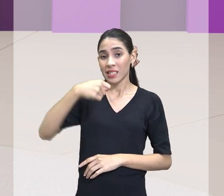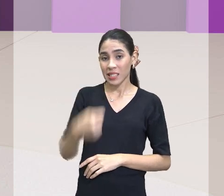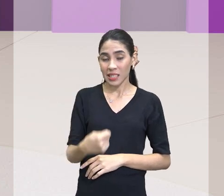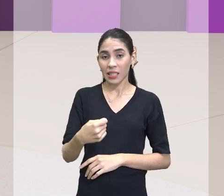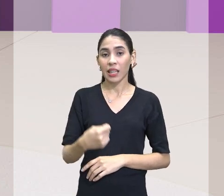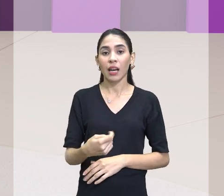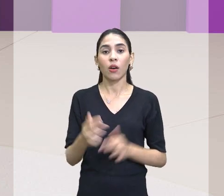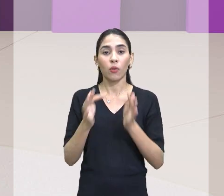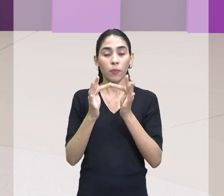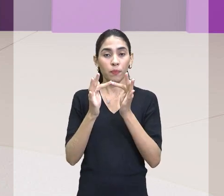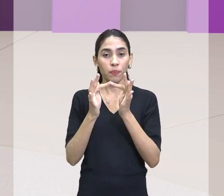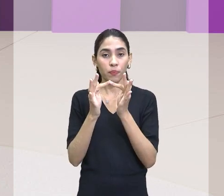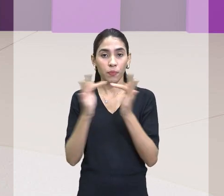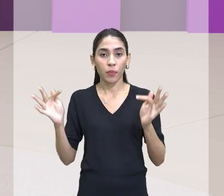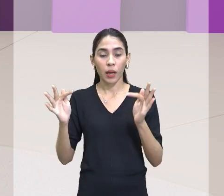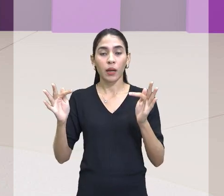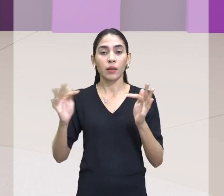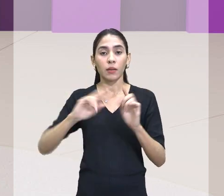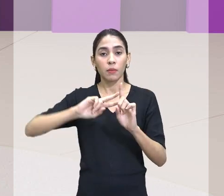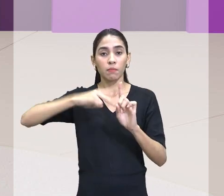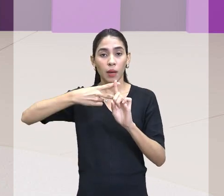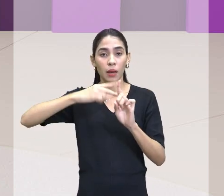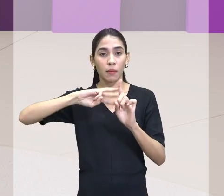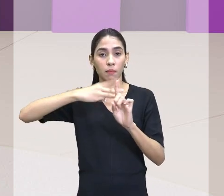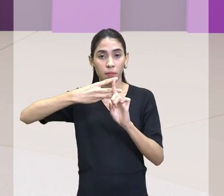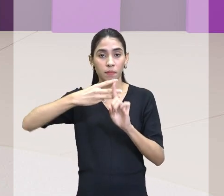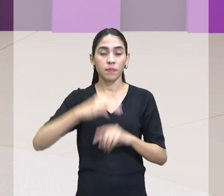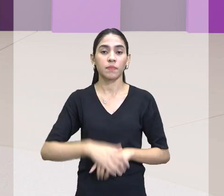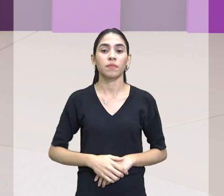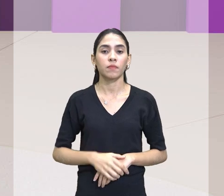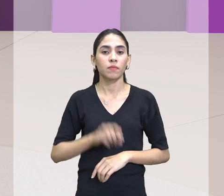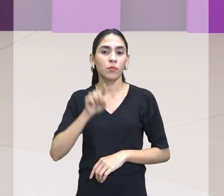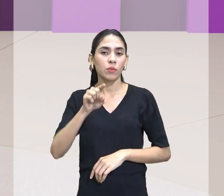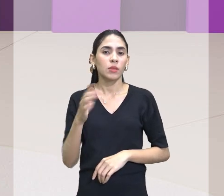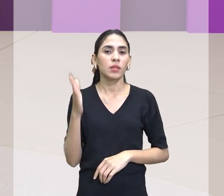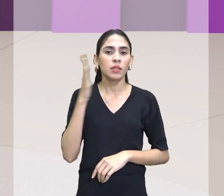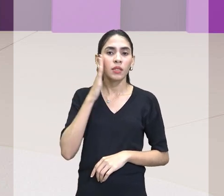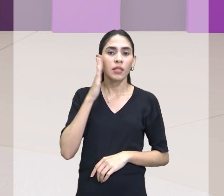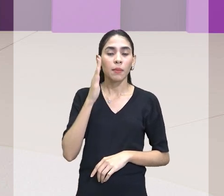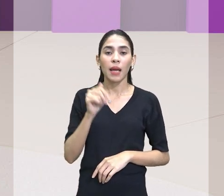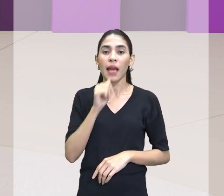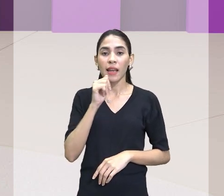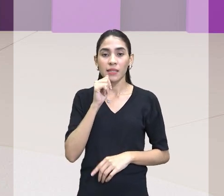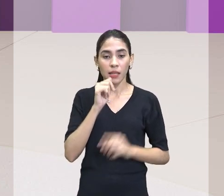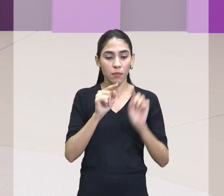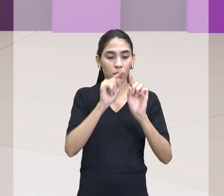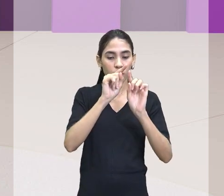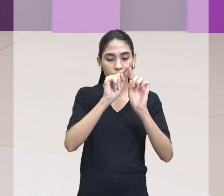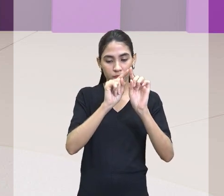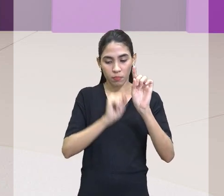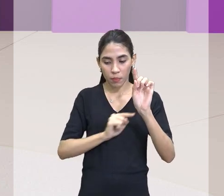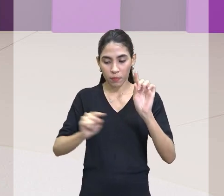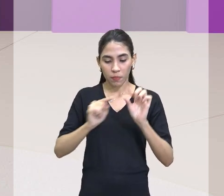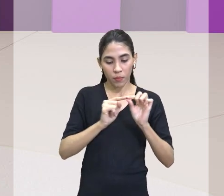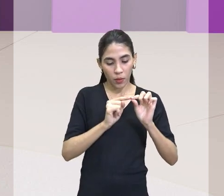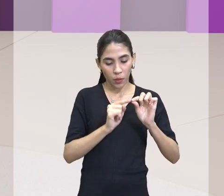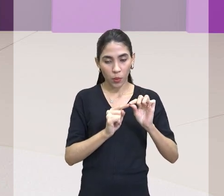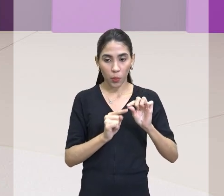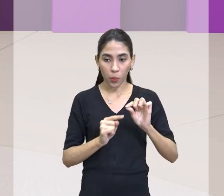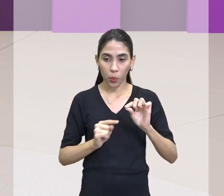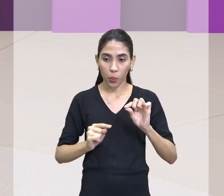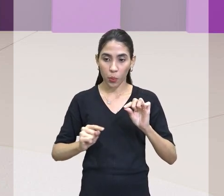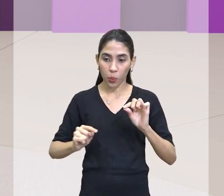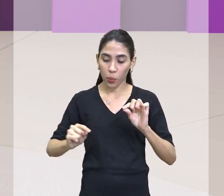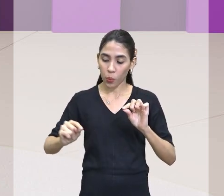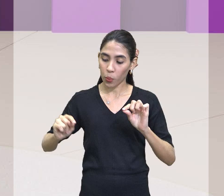um juros e outro. Já que ele é exponencial, a gente sabe que a curva, né, é rápido que cresce. Só que isso